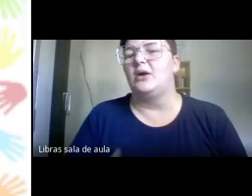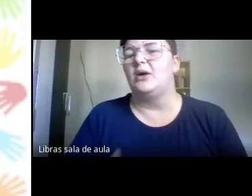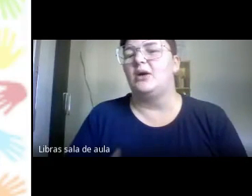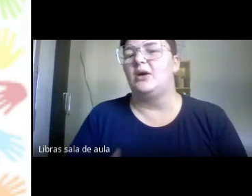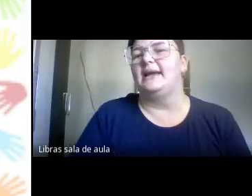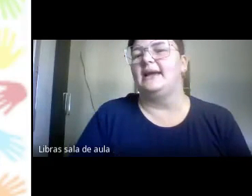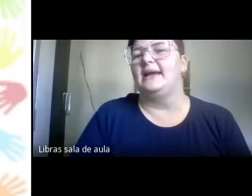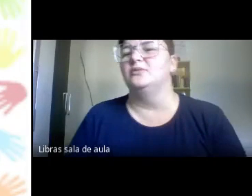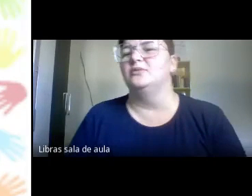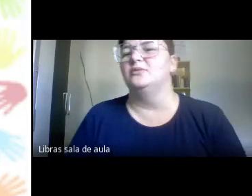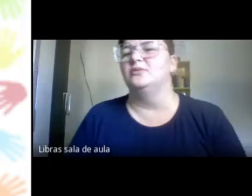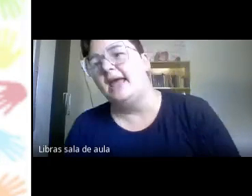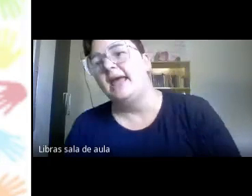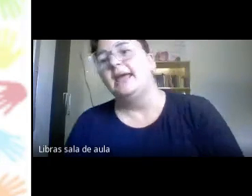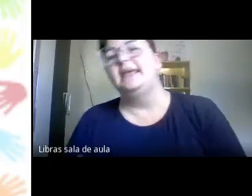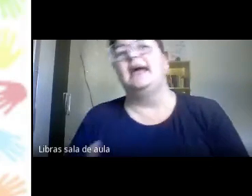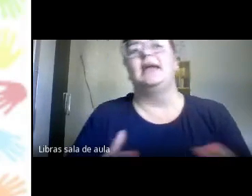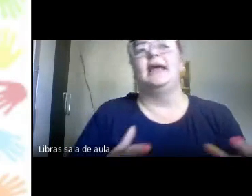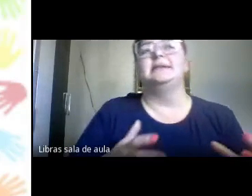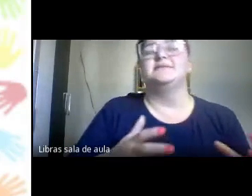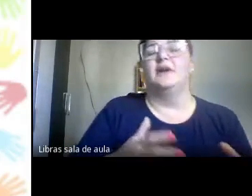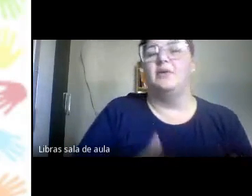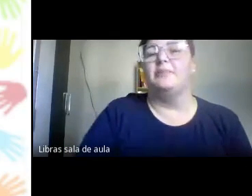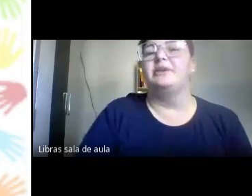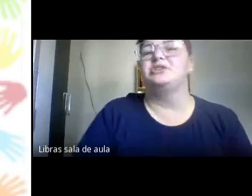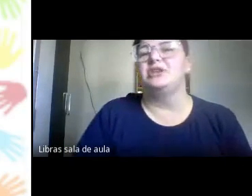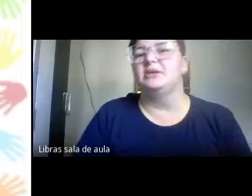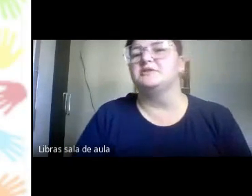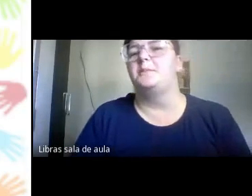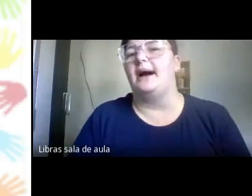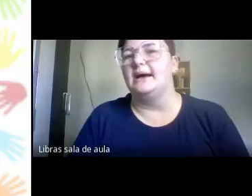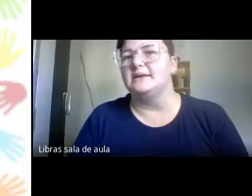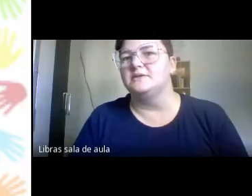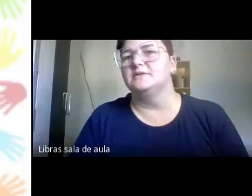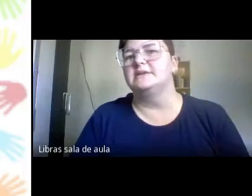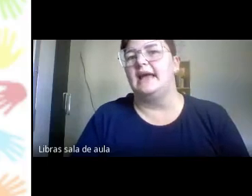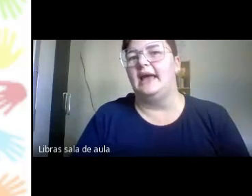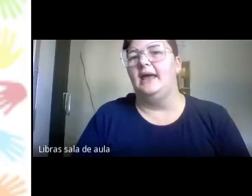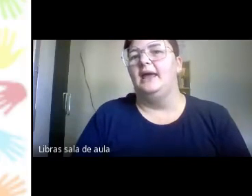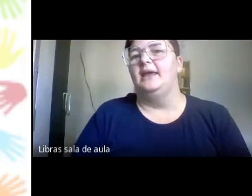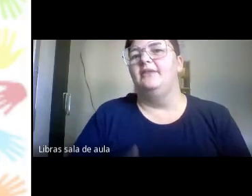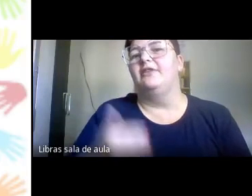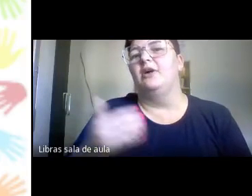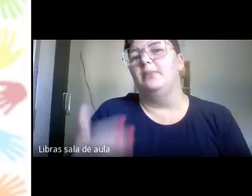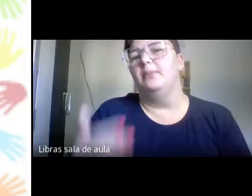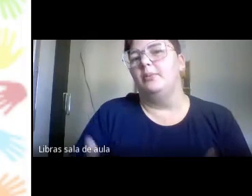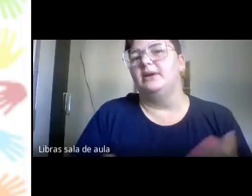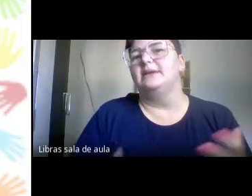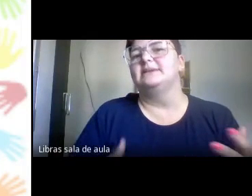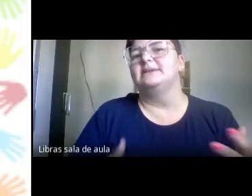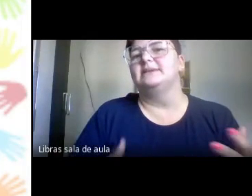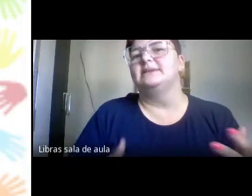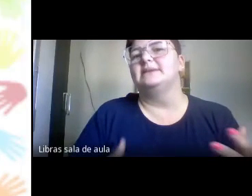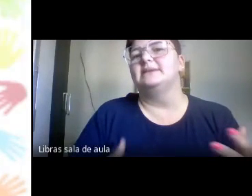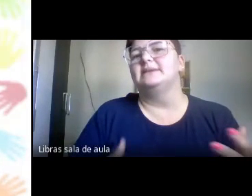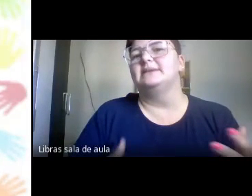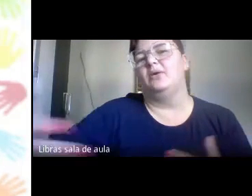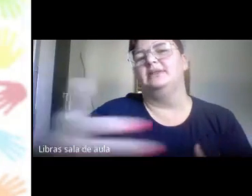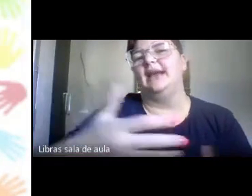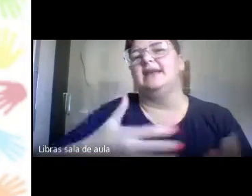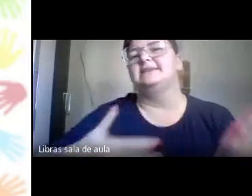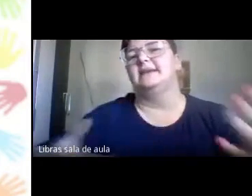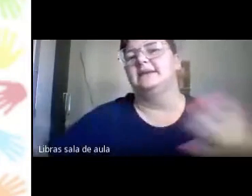música, como é que aquela música é, e aí eles vão repetir os passos, né? E vão memorizar como